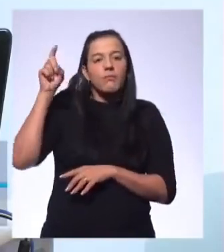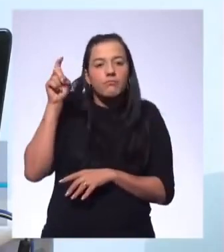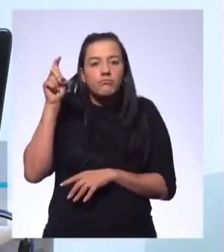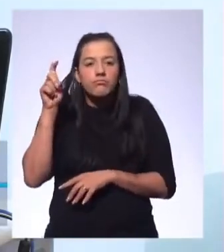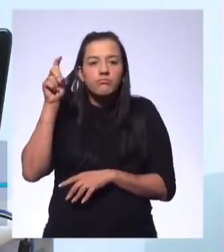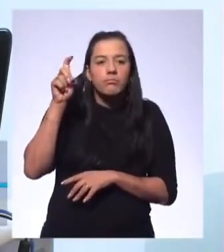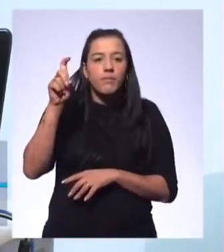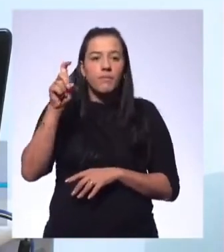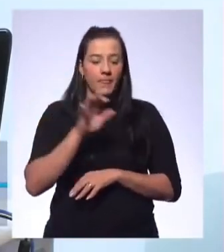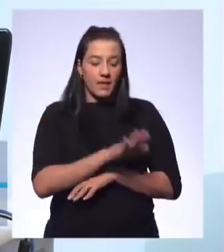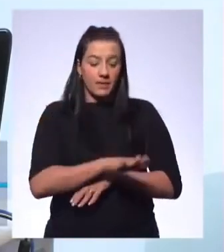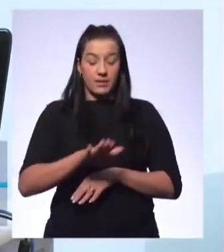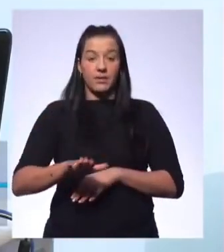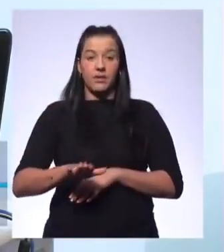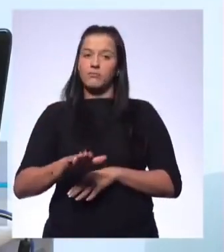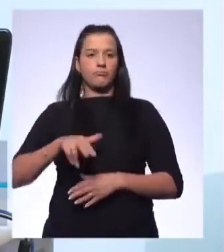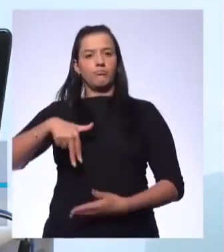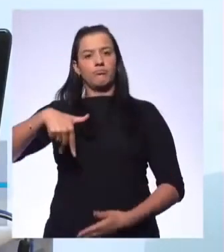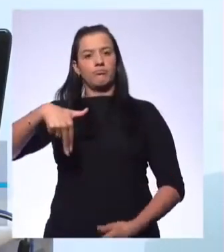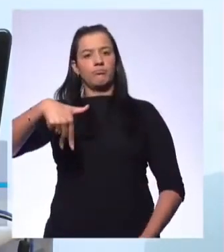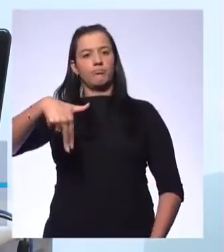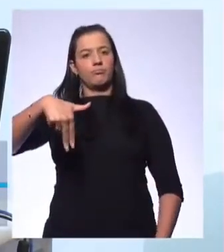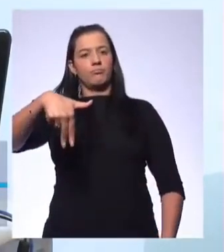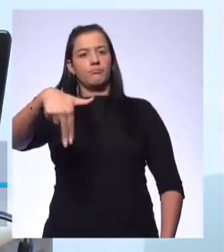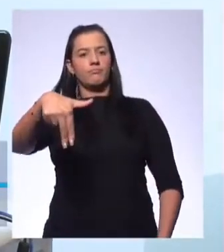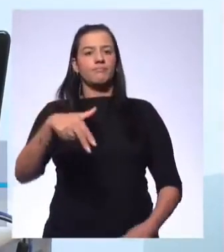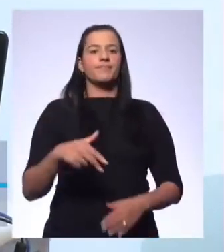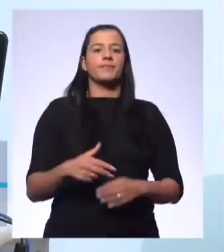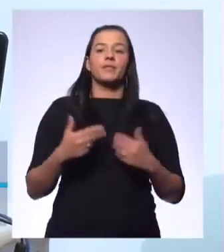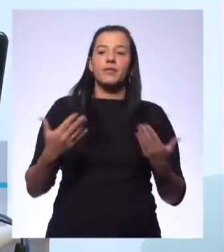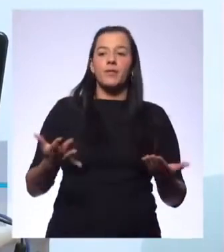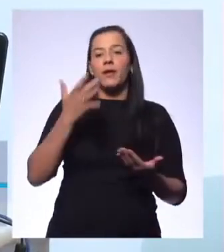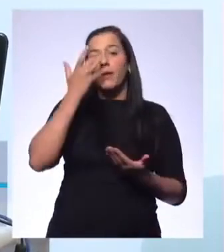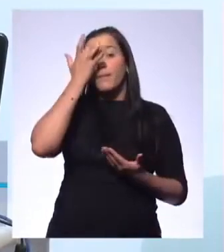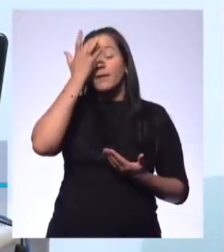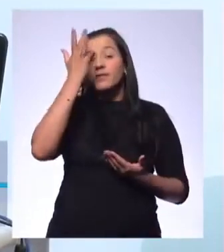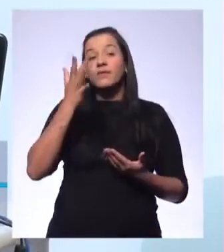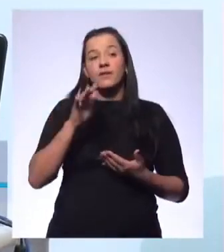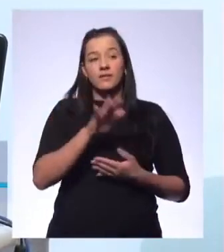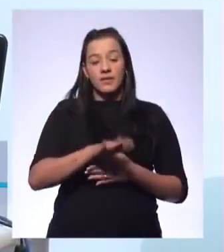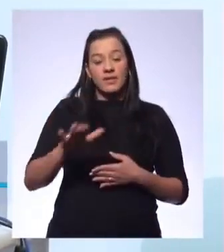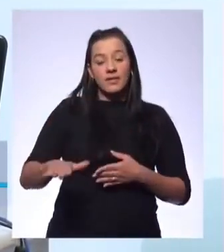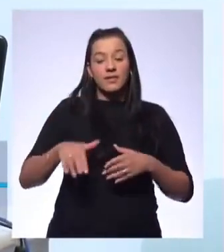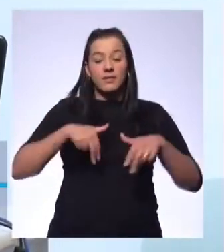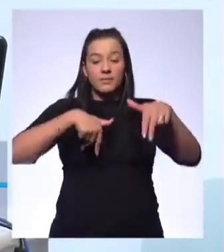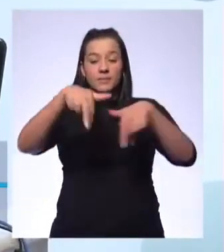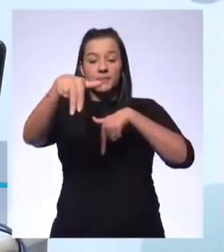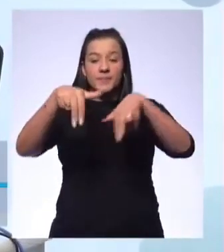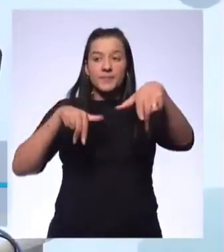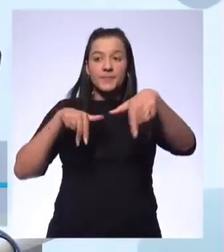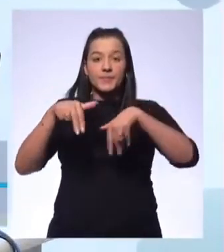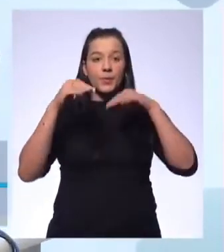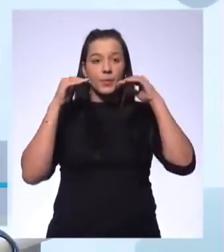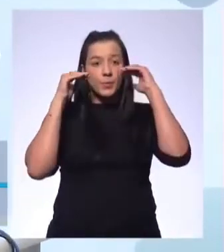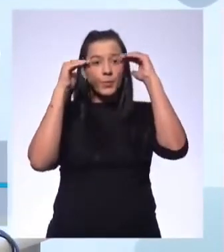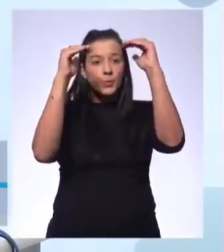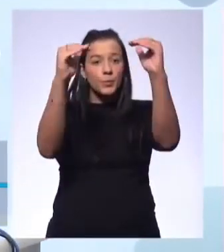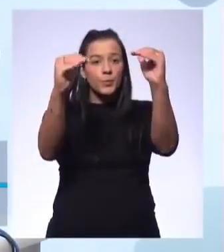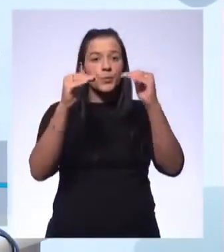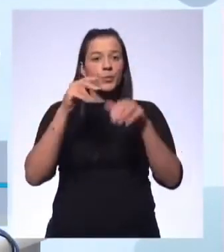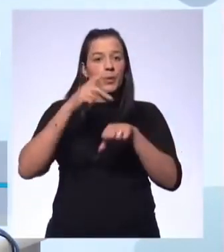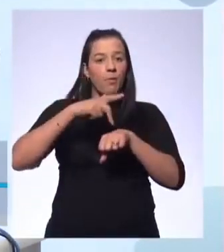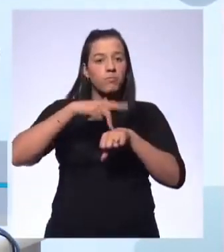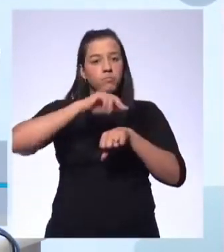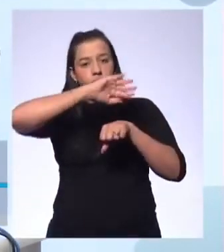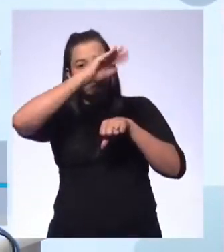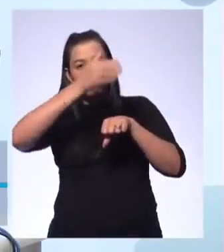criança andava ereta, né? Então, era muito mais fácil o trânsito da criança dentro do túnel da mina. Então, também os